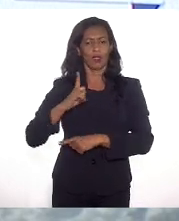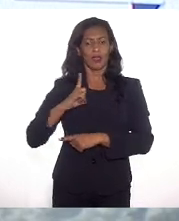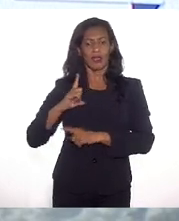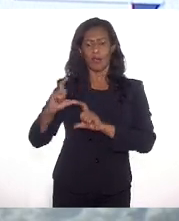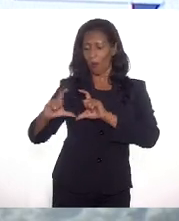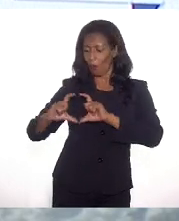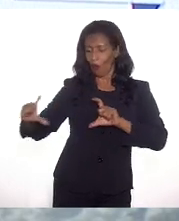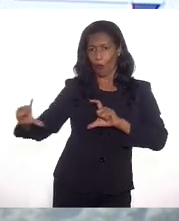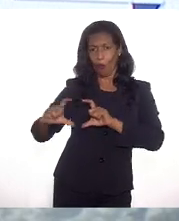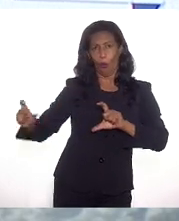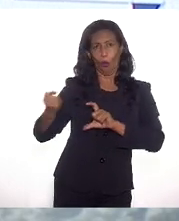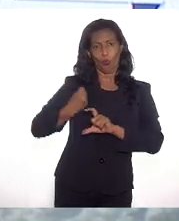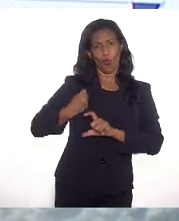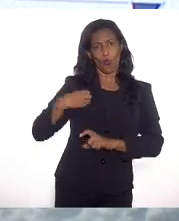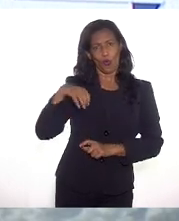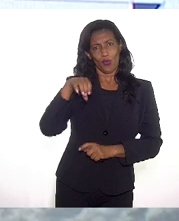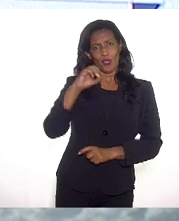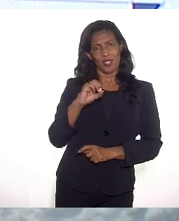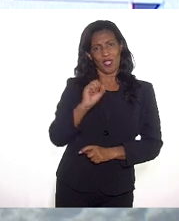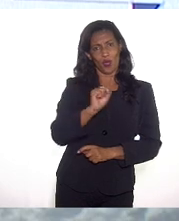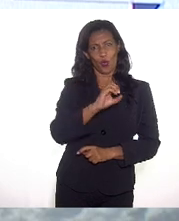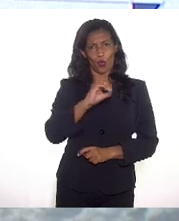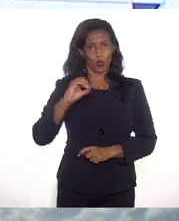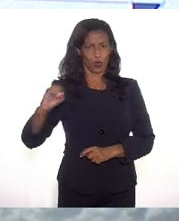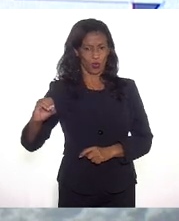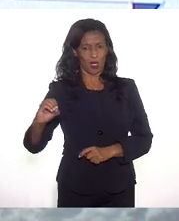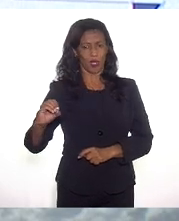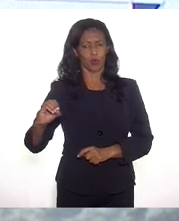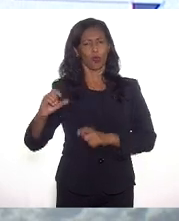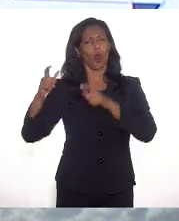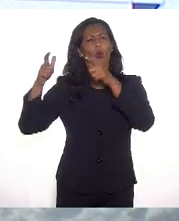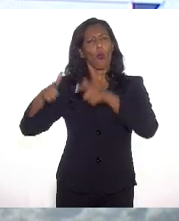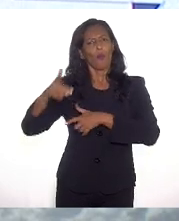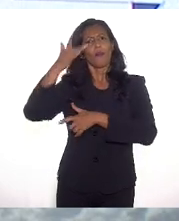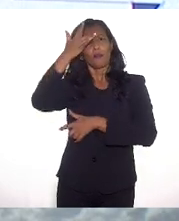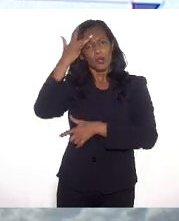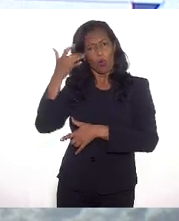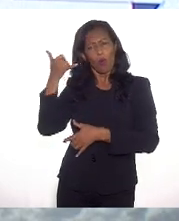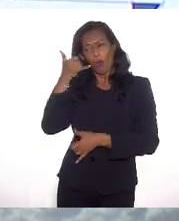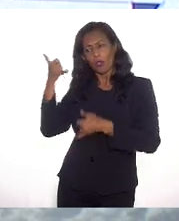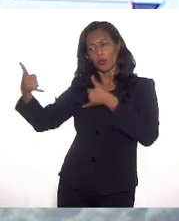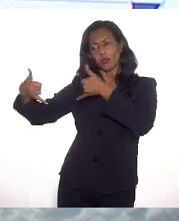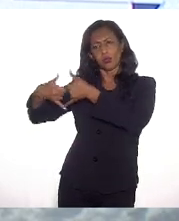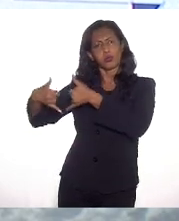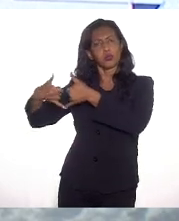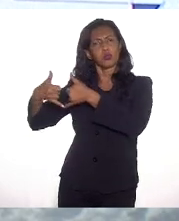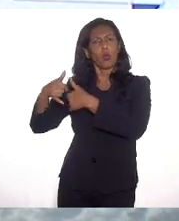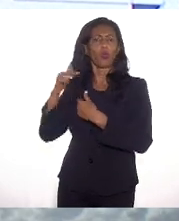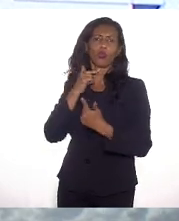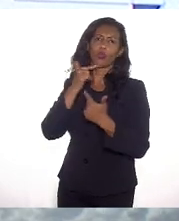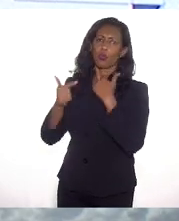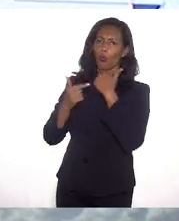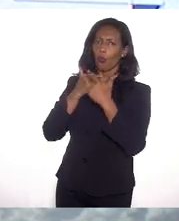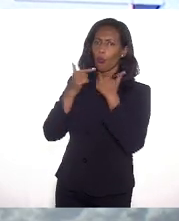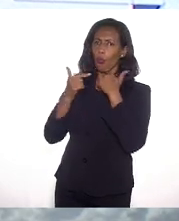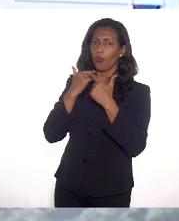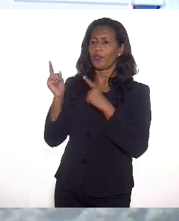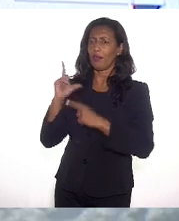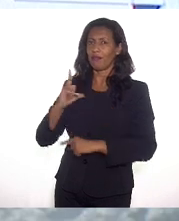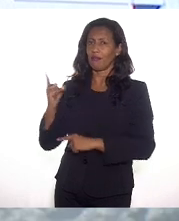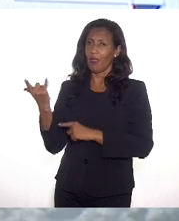center, que é o nosso 0800, onde a nossa população vai poder tirar as suas dúvidas, ter